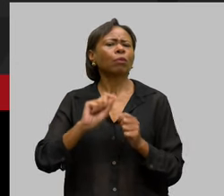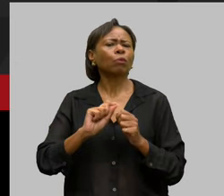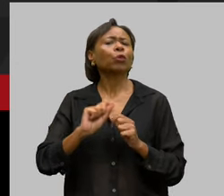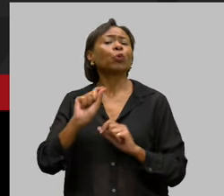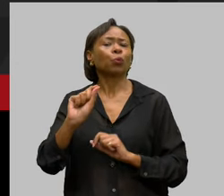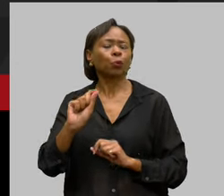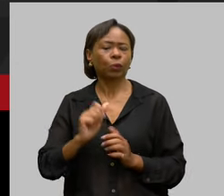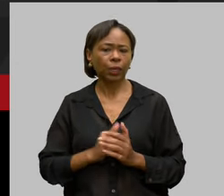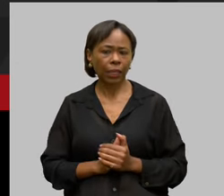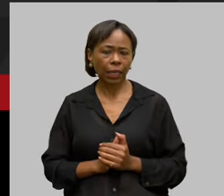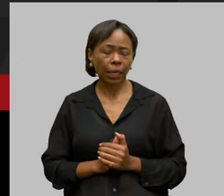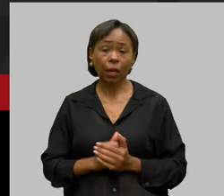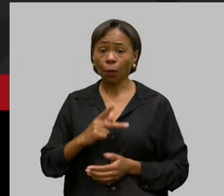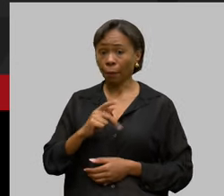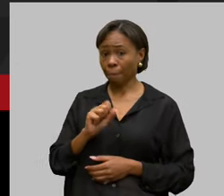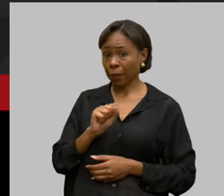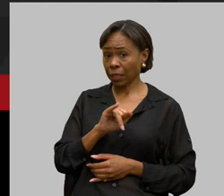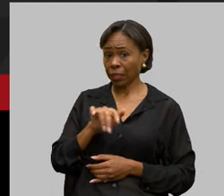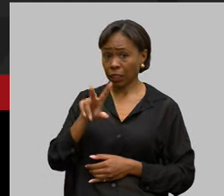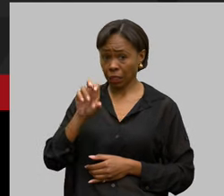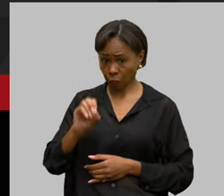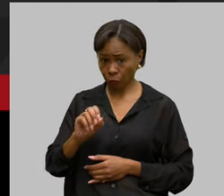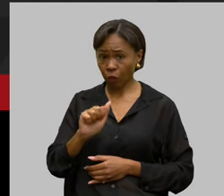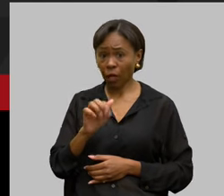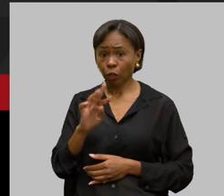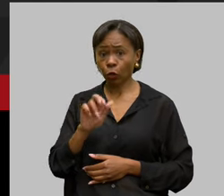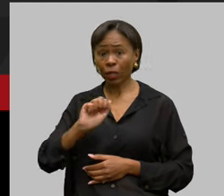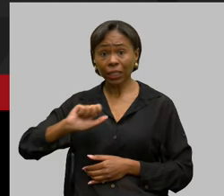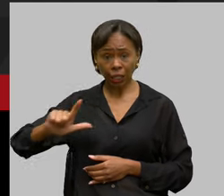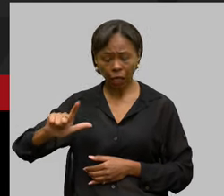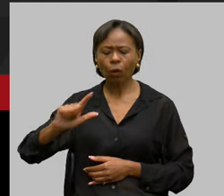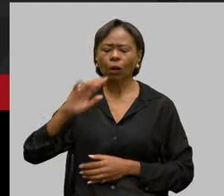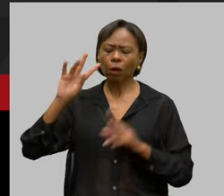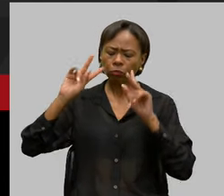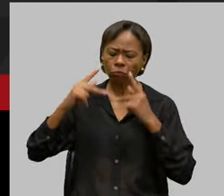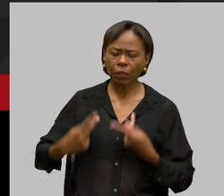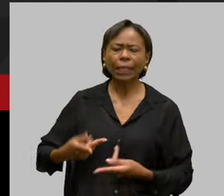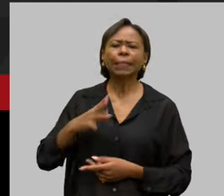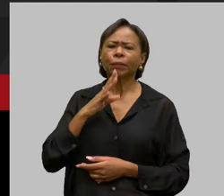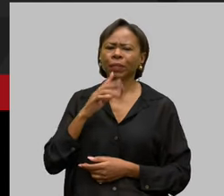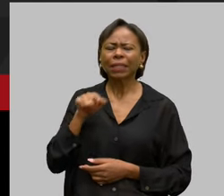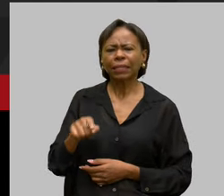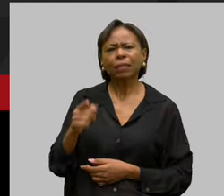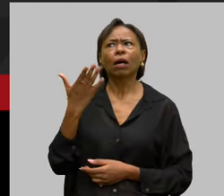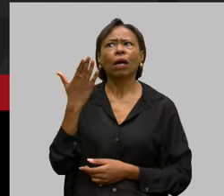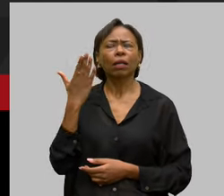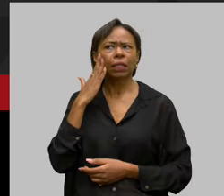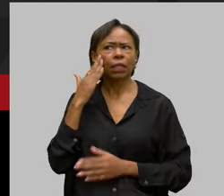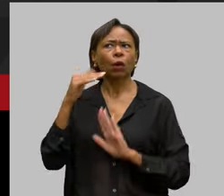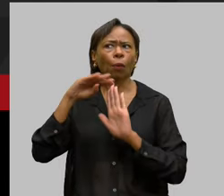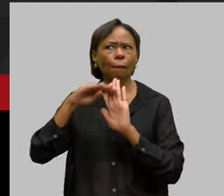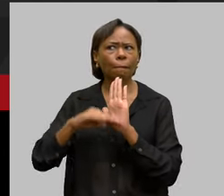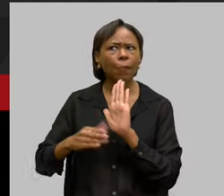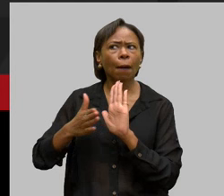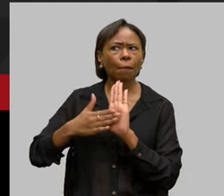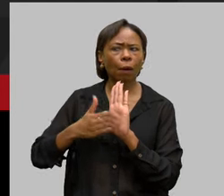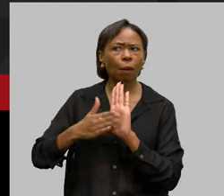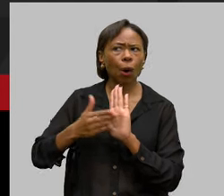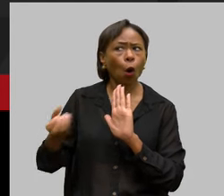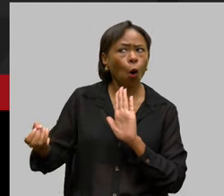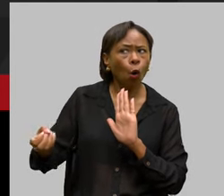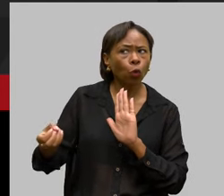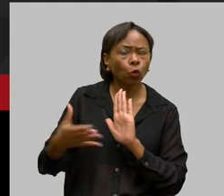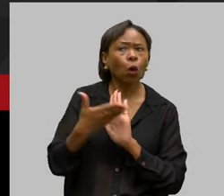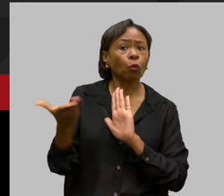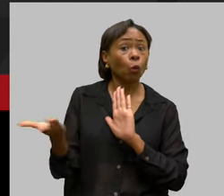um passivo atuarial Inicial dizendo Olha eu sei que o plano está nascendo hoje mas eu sei que ele já demandaria uma quantidade de recursos x